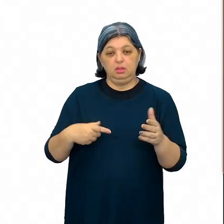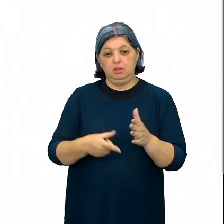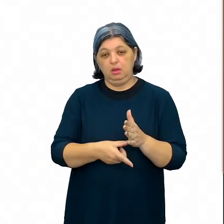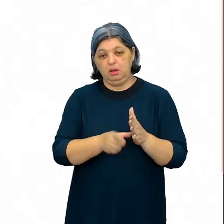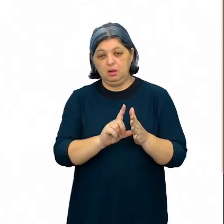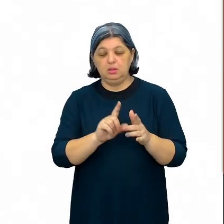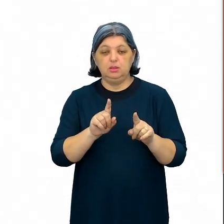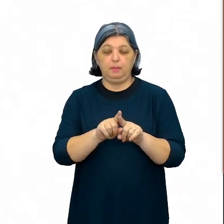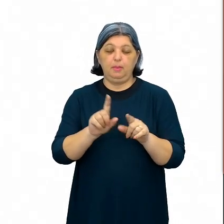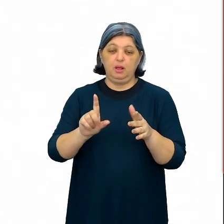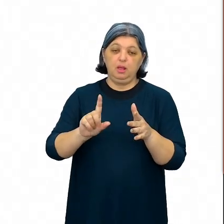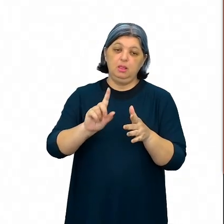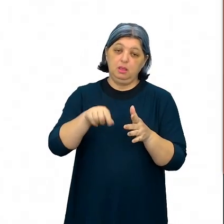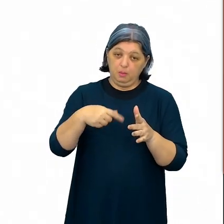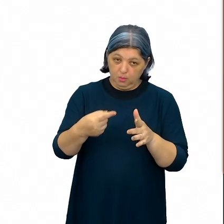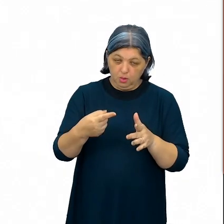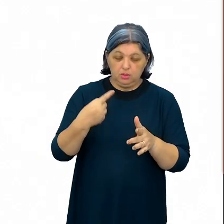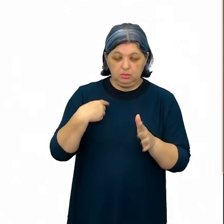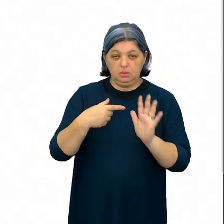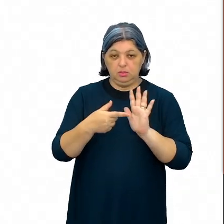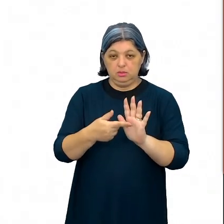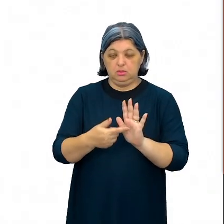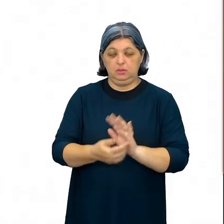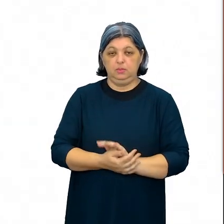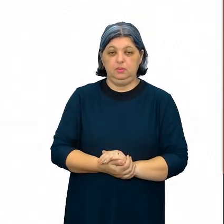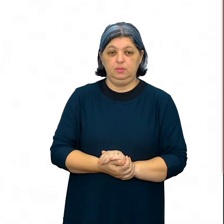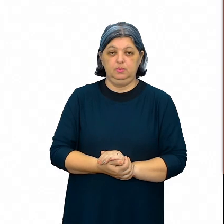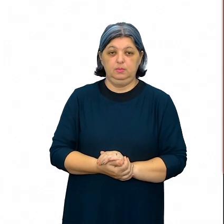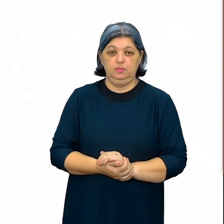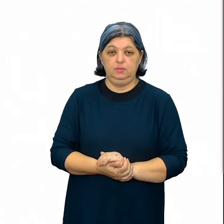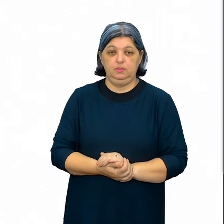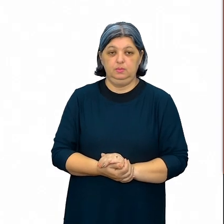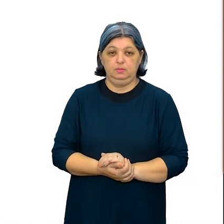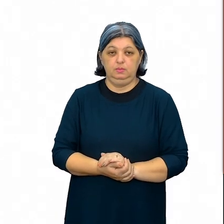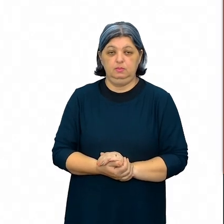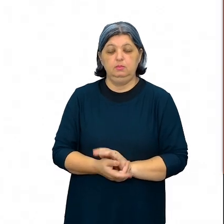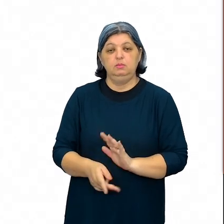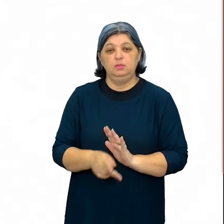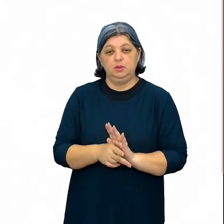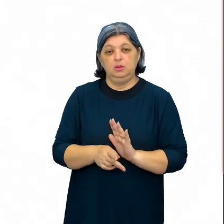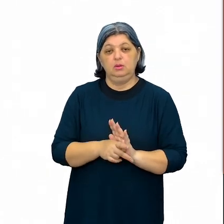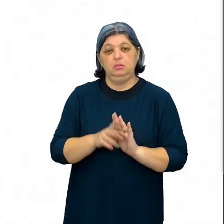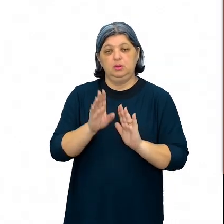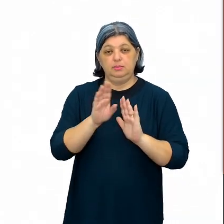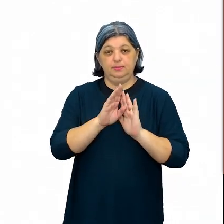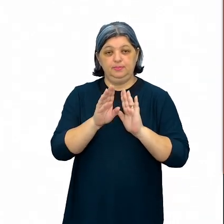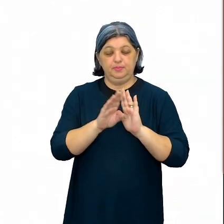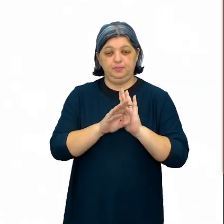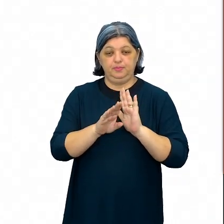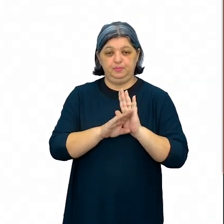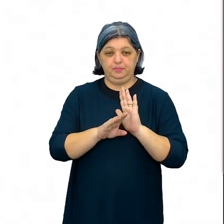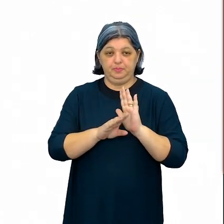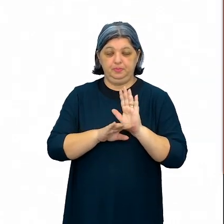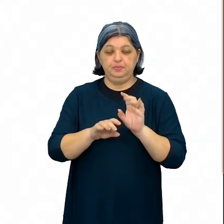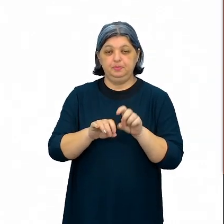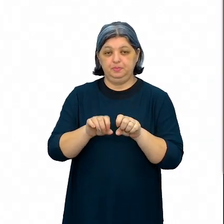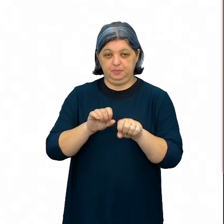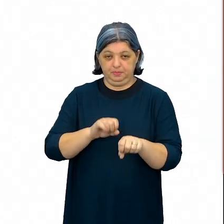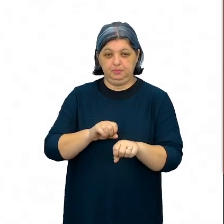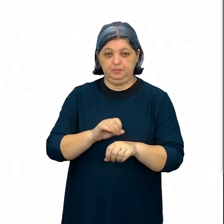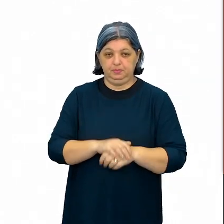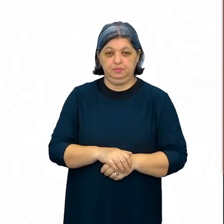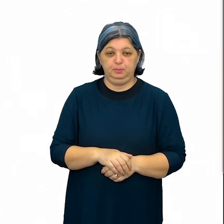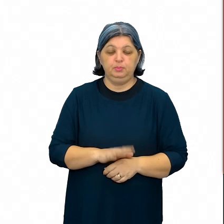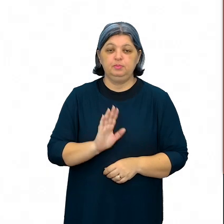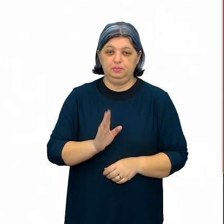o que vai vir depois Tá bem então vamos lá/obedecendo o nosso roteiro formativo Acho que todos vão né